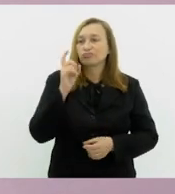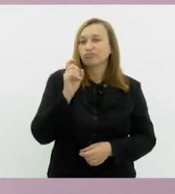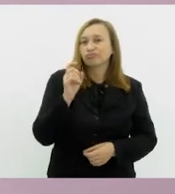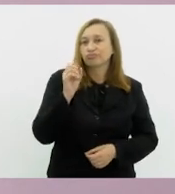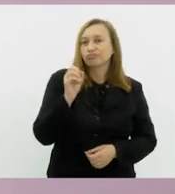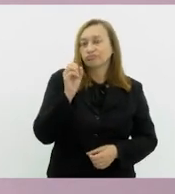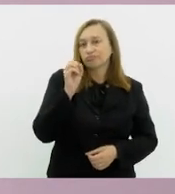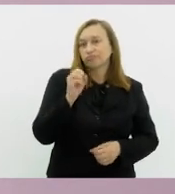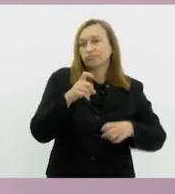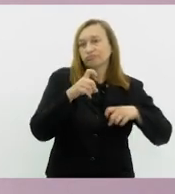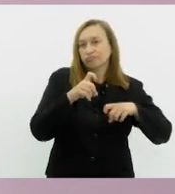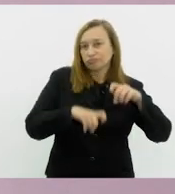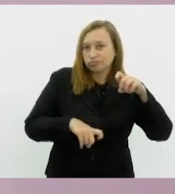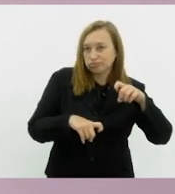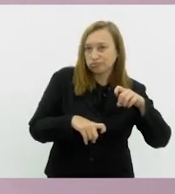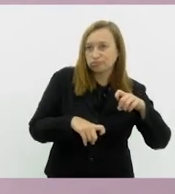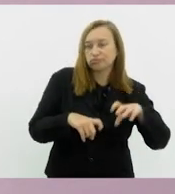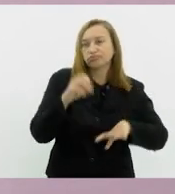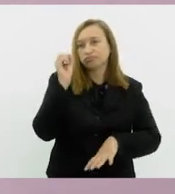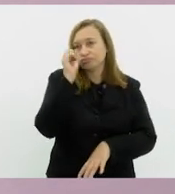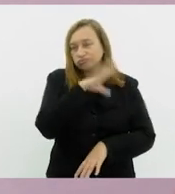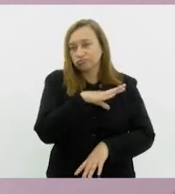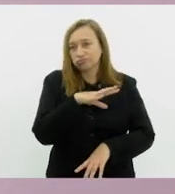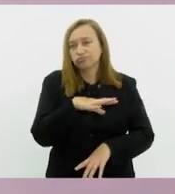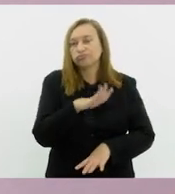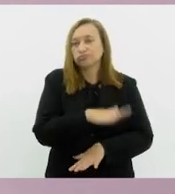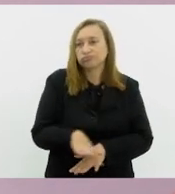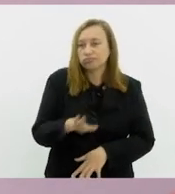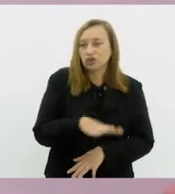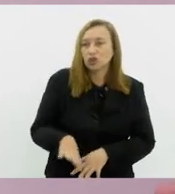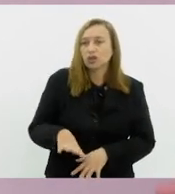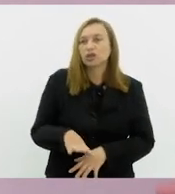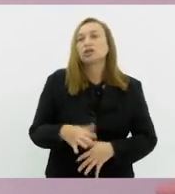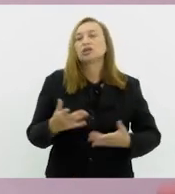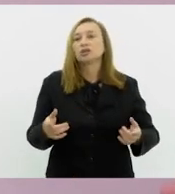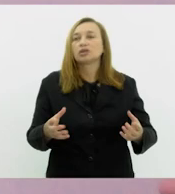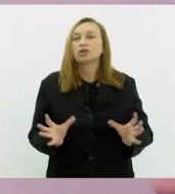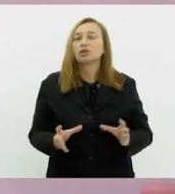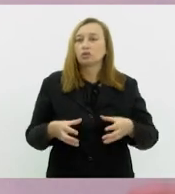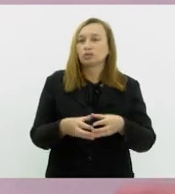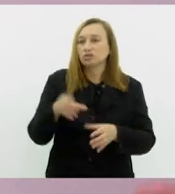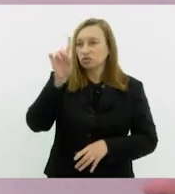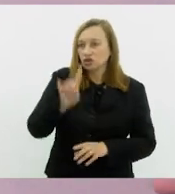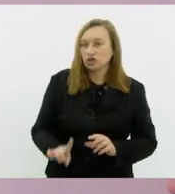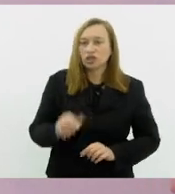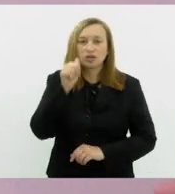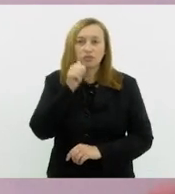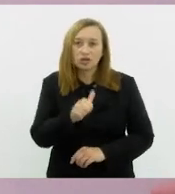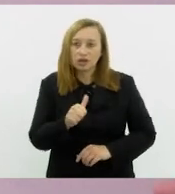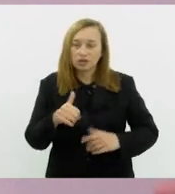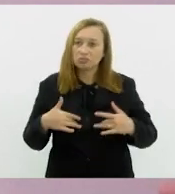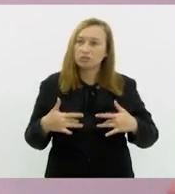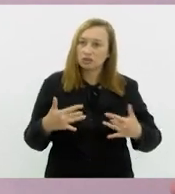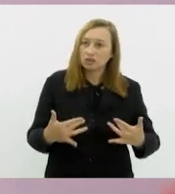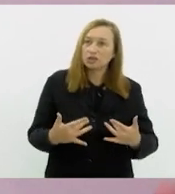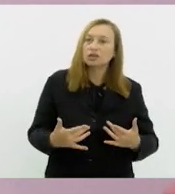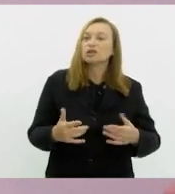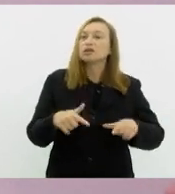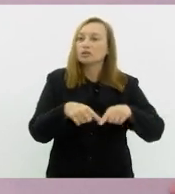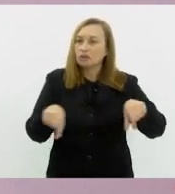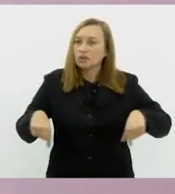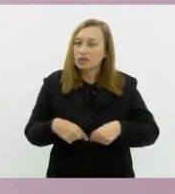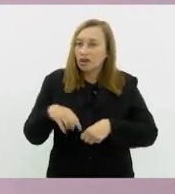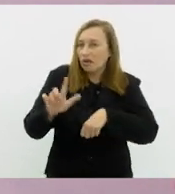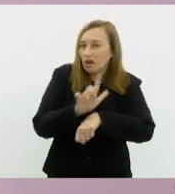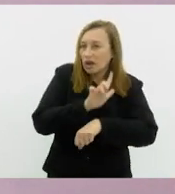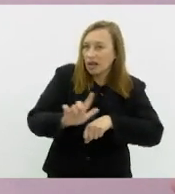infantil, estupro, também colocar a Comissão de Defesa dos Direitos da Mulher à disposição, né, com a Sala Lilás. Não